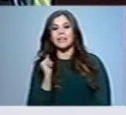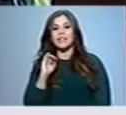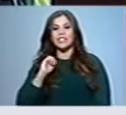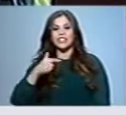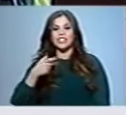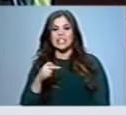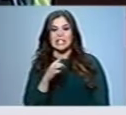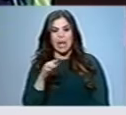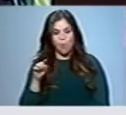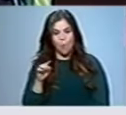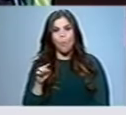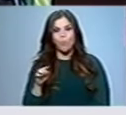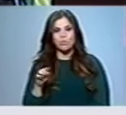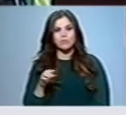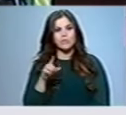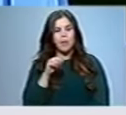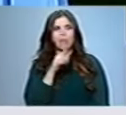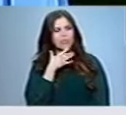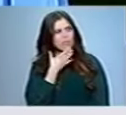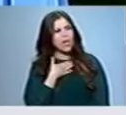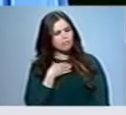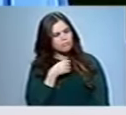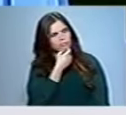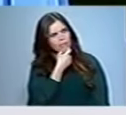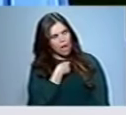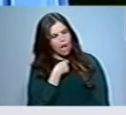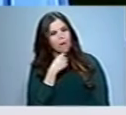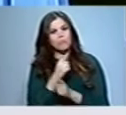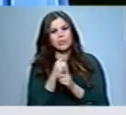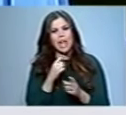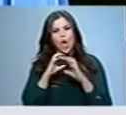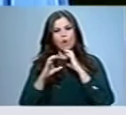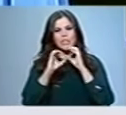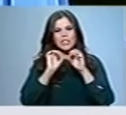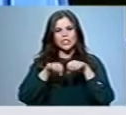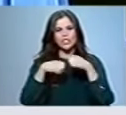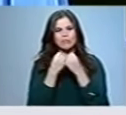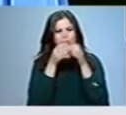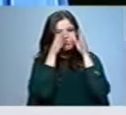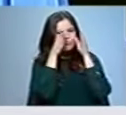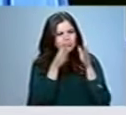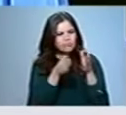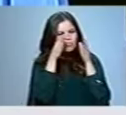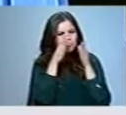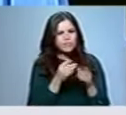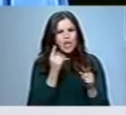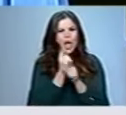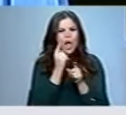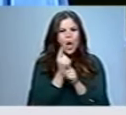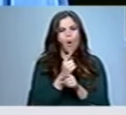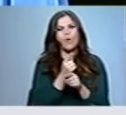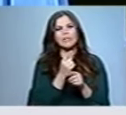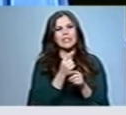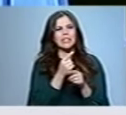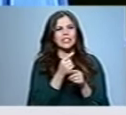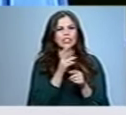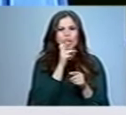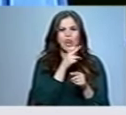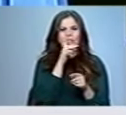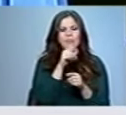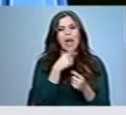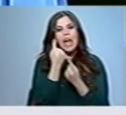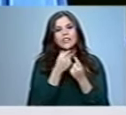este país. E eu próprio também não tinha. E apesar de saber que a comunicação social foca muito mais nas más histórias do que nas boas... Sim, de vez